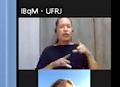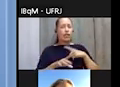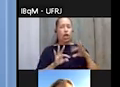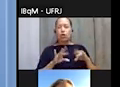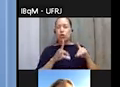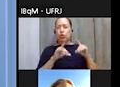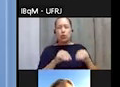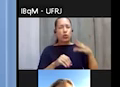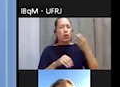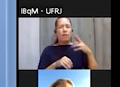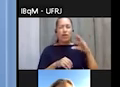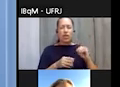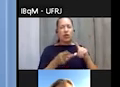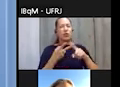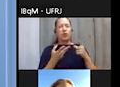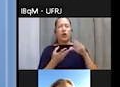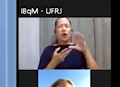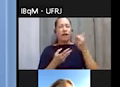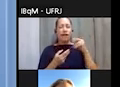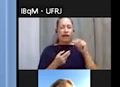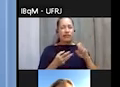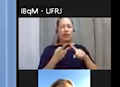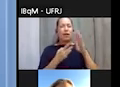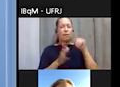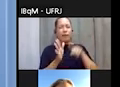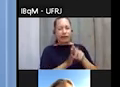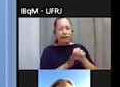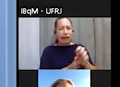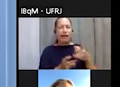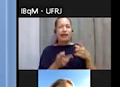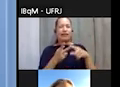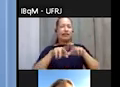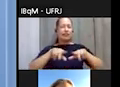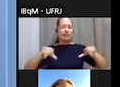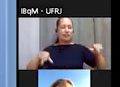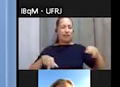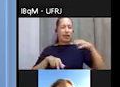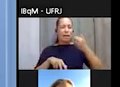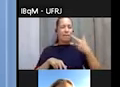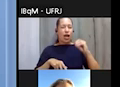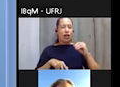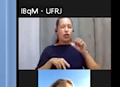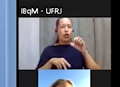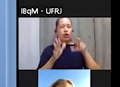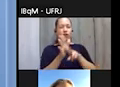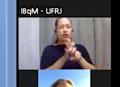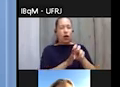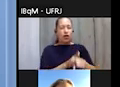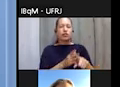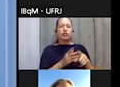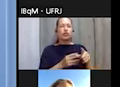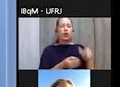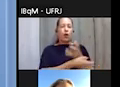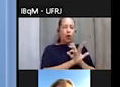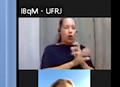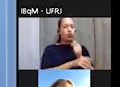microfósseis, foraminíferos, conchostraços, bactérias, filamentos algálicos, macrofósseis vegetais, invertebrados, vertebrados, e não há